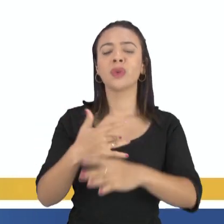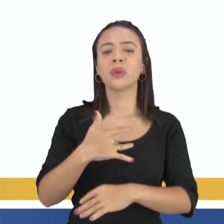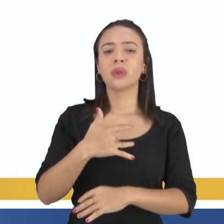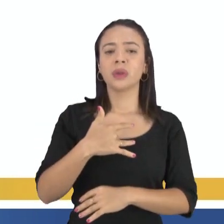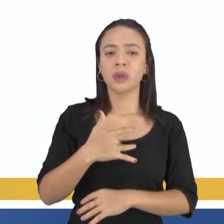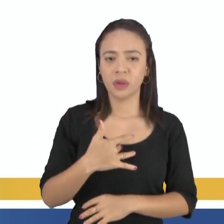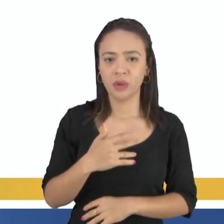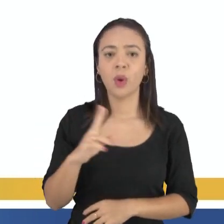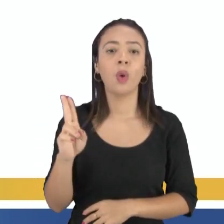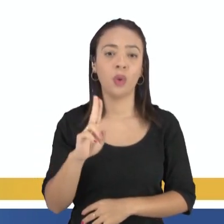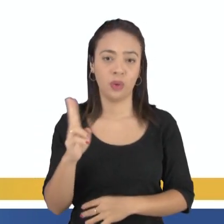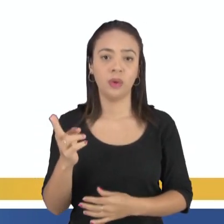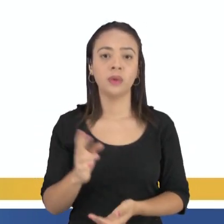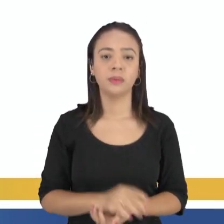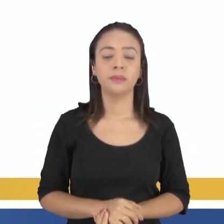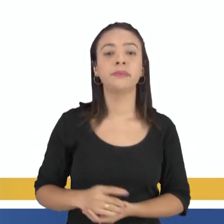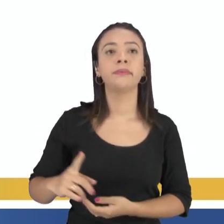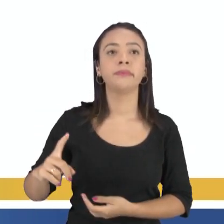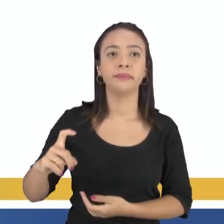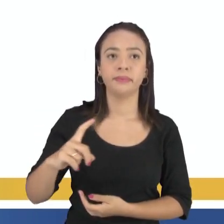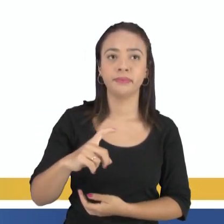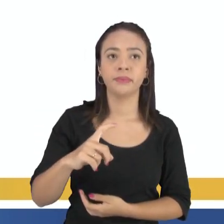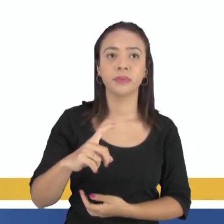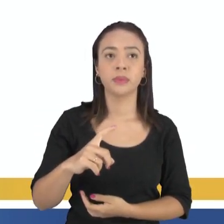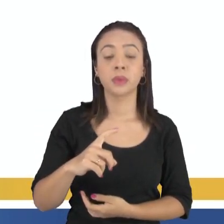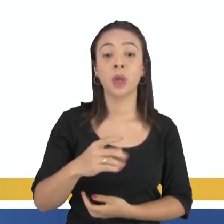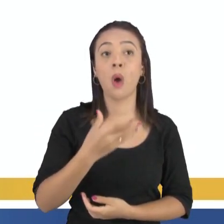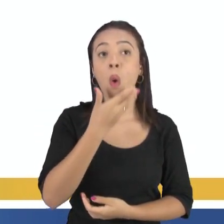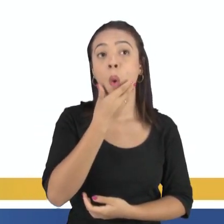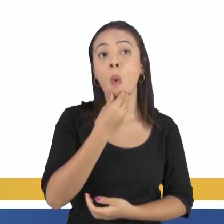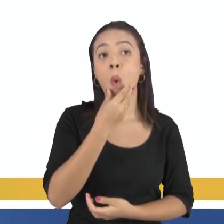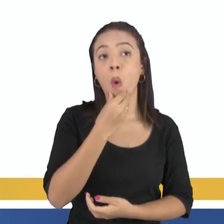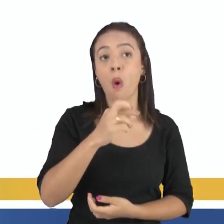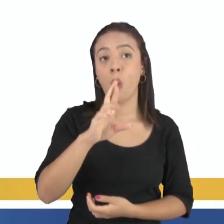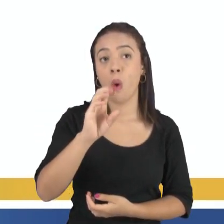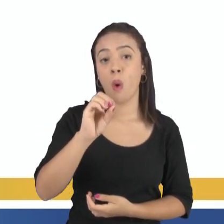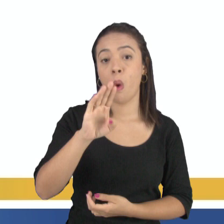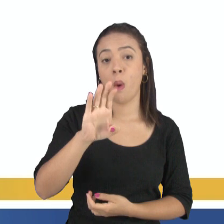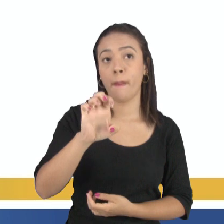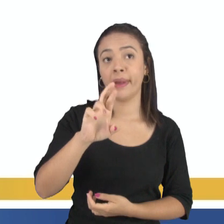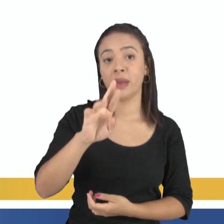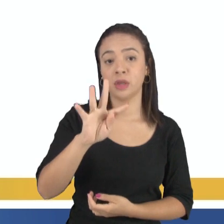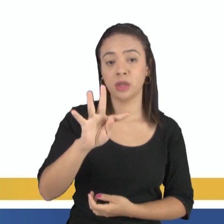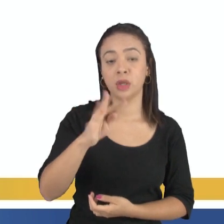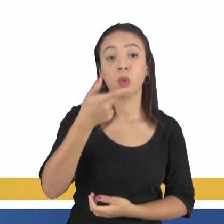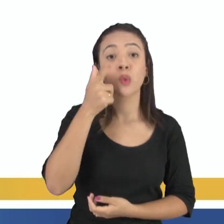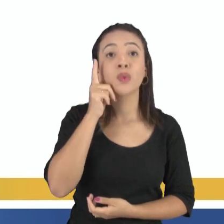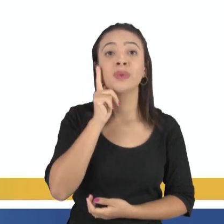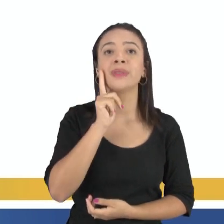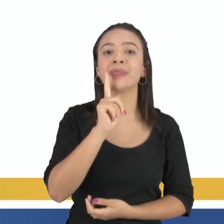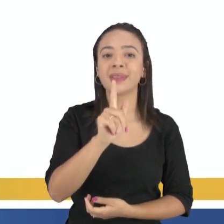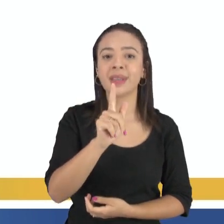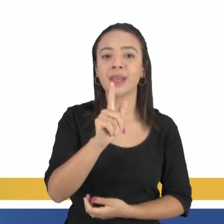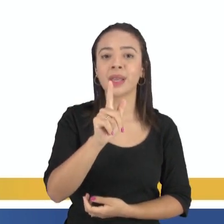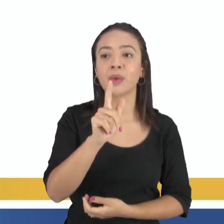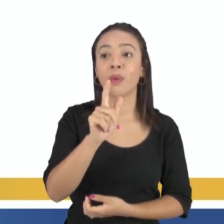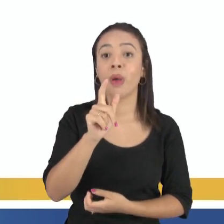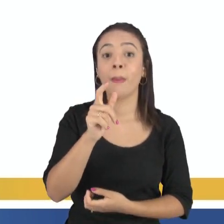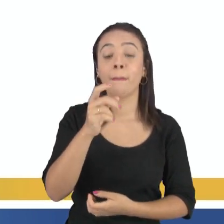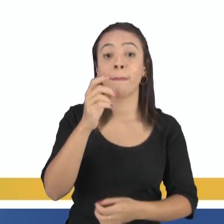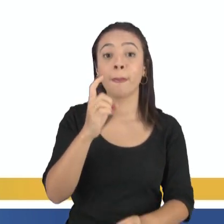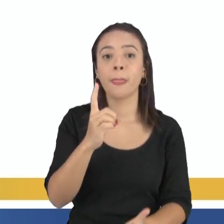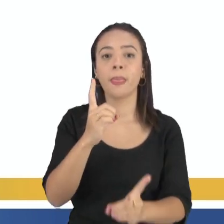tuberculosis, tá? E Robert Koch foi o responsável pela identificação. E aí eu já vou dar uma dica aqui